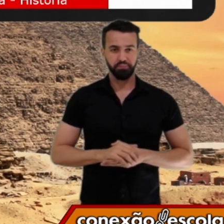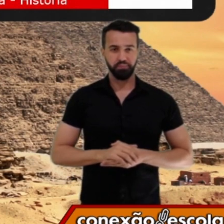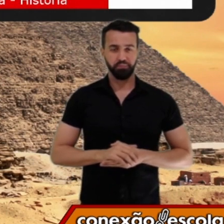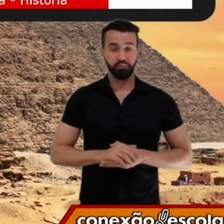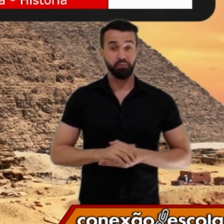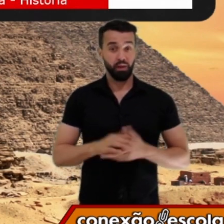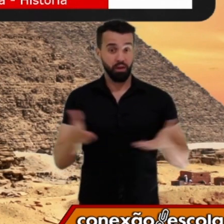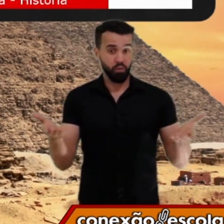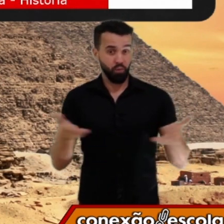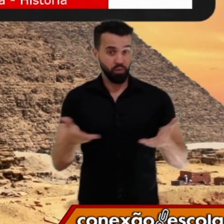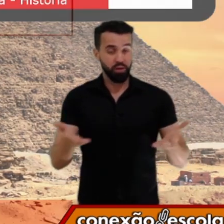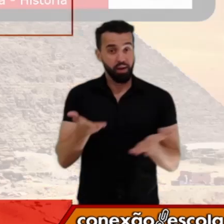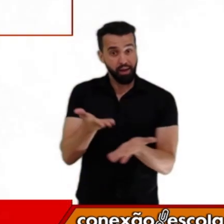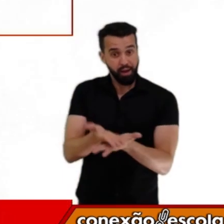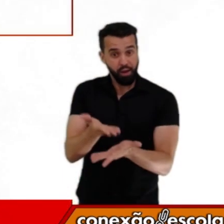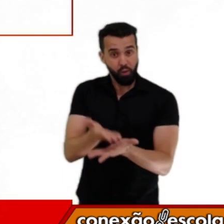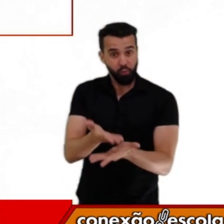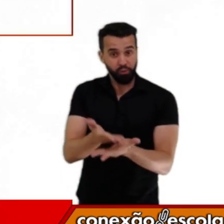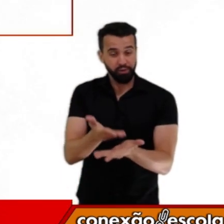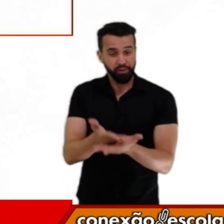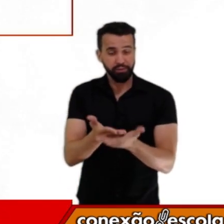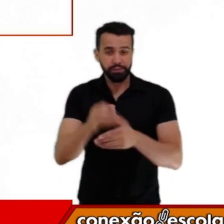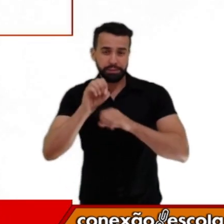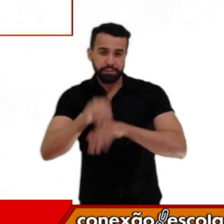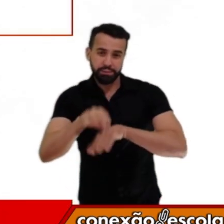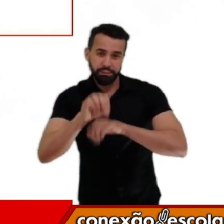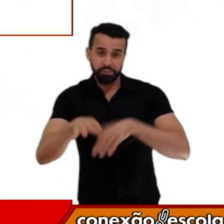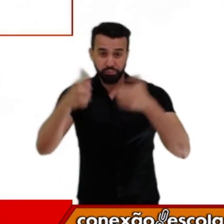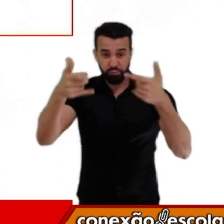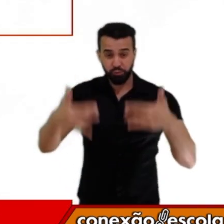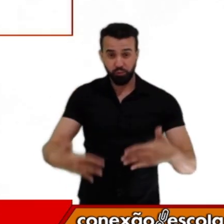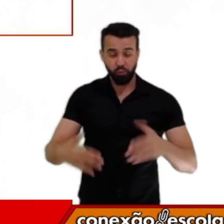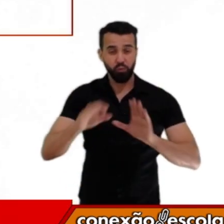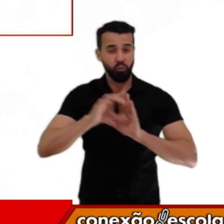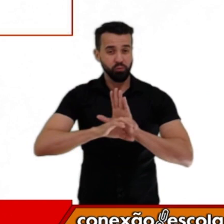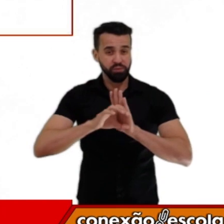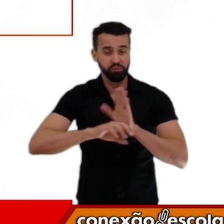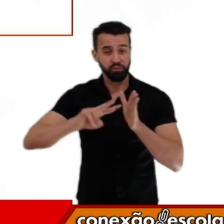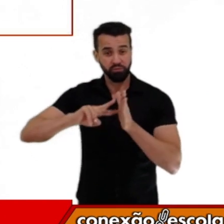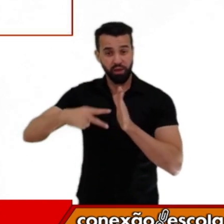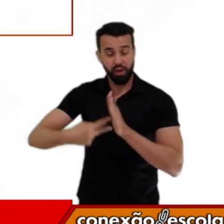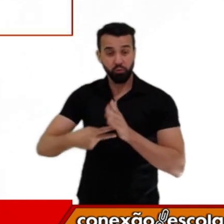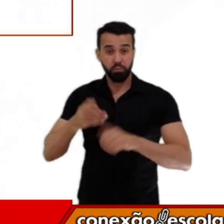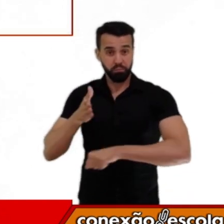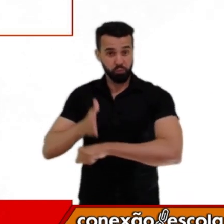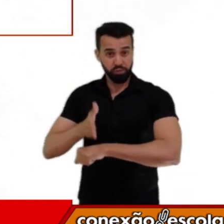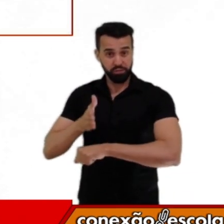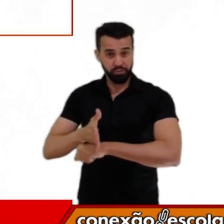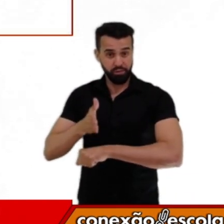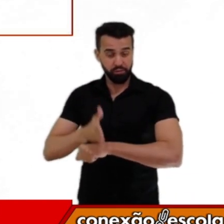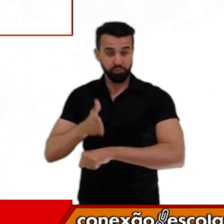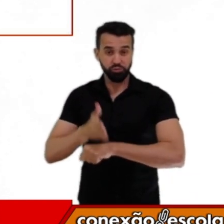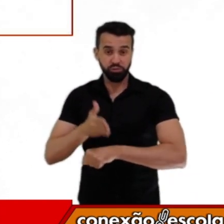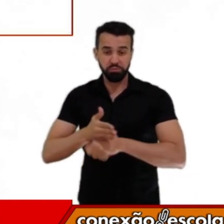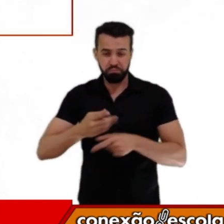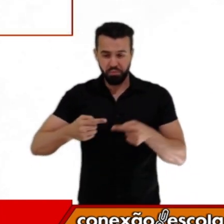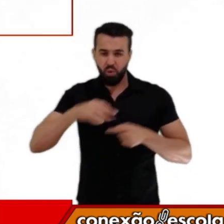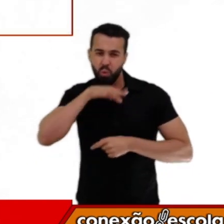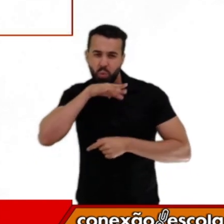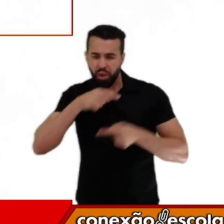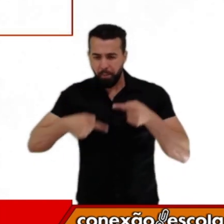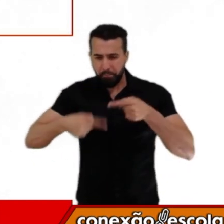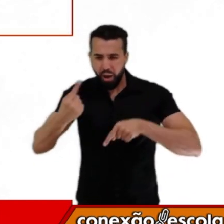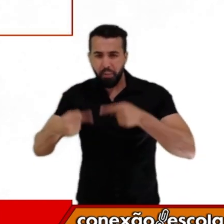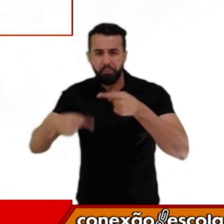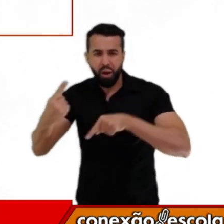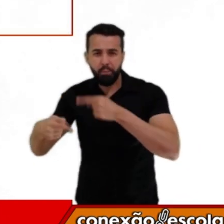Nesta aula, nós discutimos aqui os conceitos para a modernidade, identificamos as contradições geradas